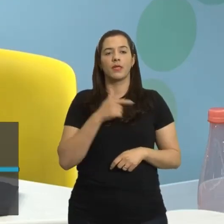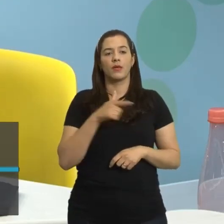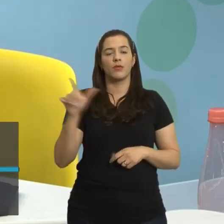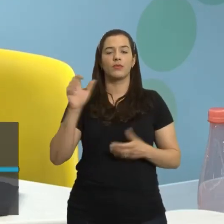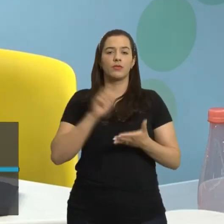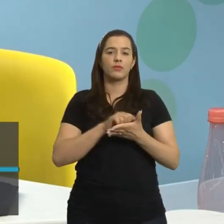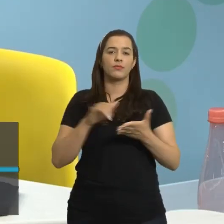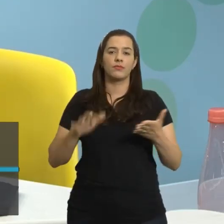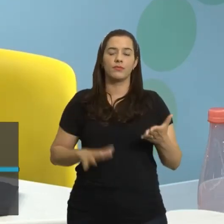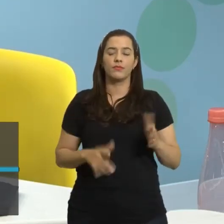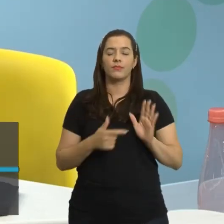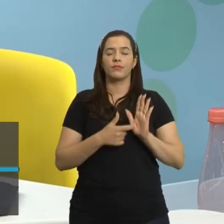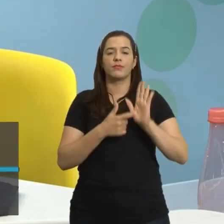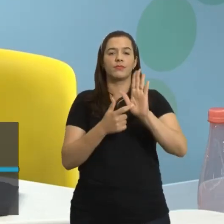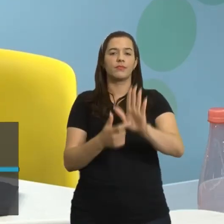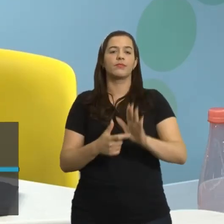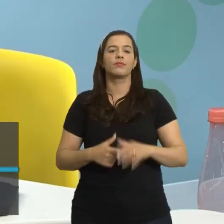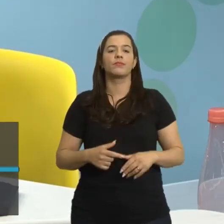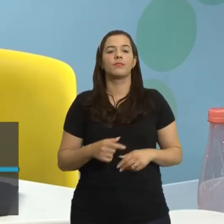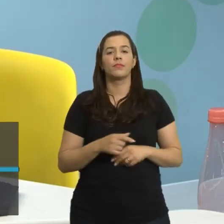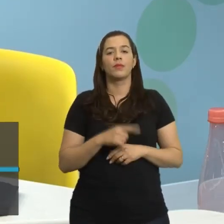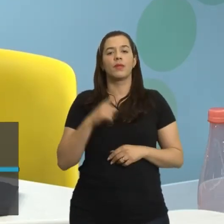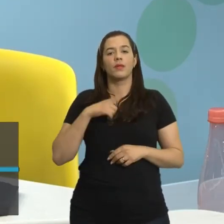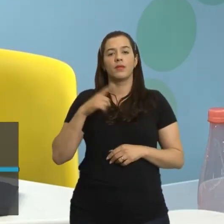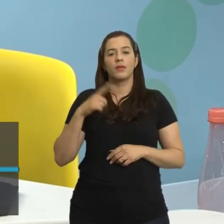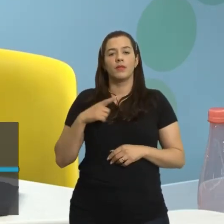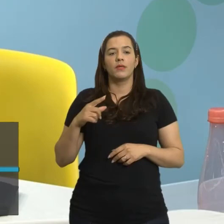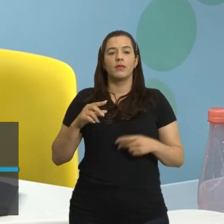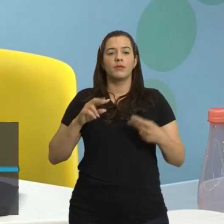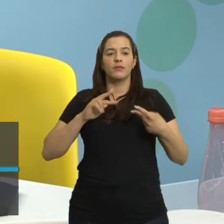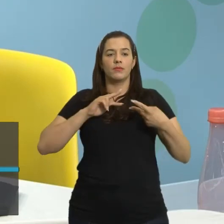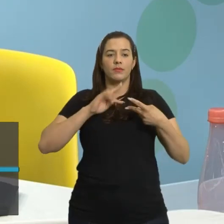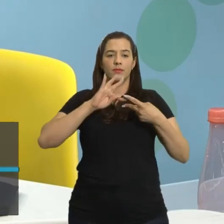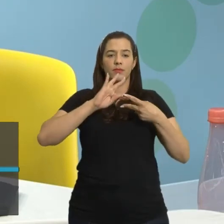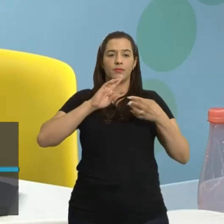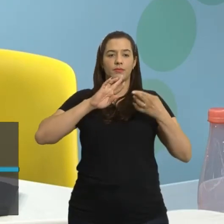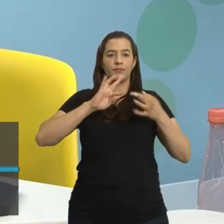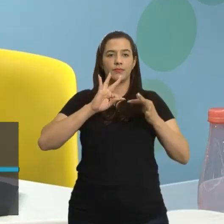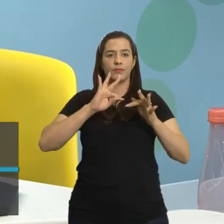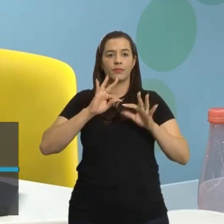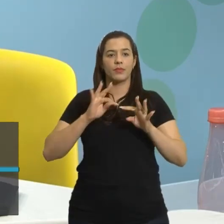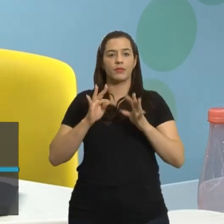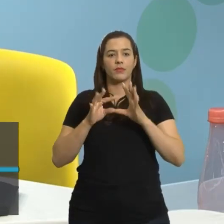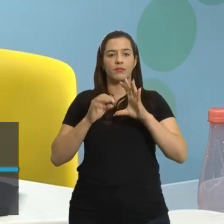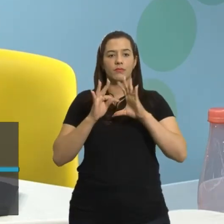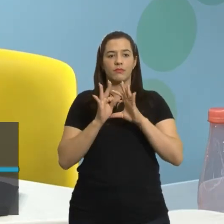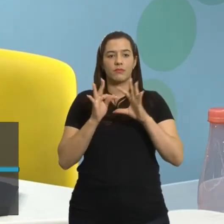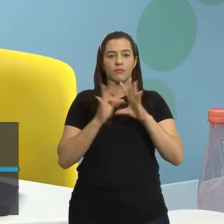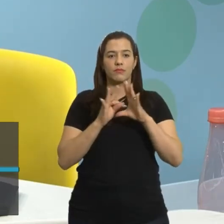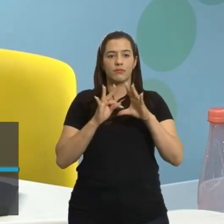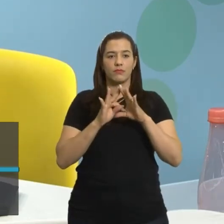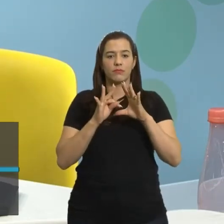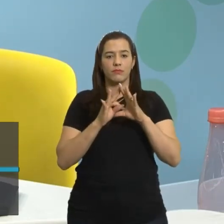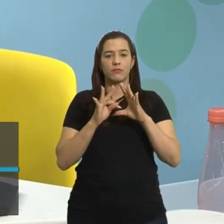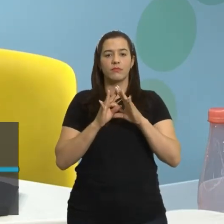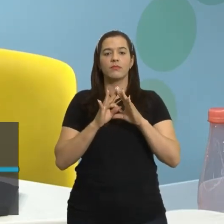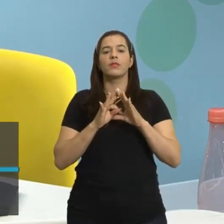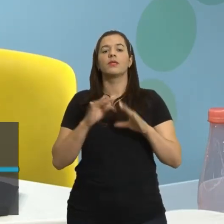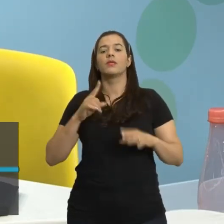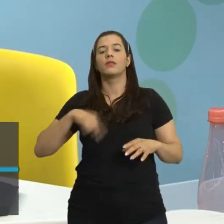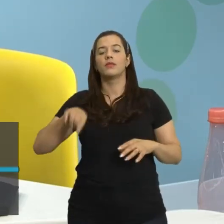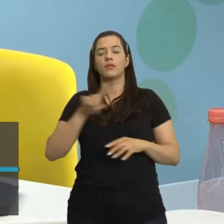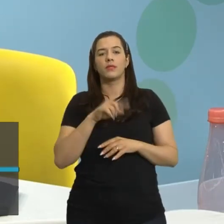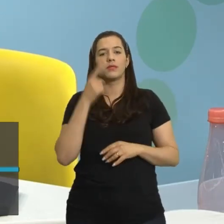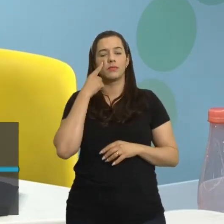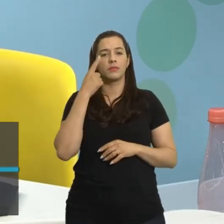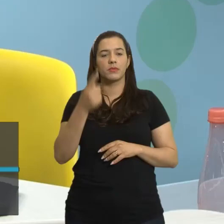atividade, que traz exemplos de transgênicos, exemplos de organismos geneticamente modificados. Pede para vocês lerem esse